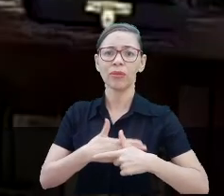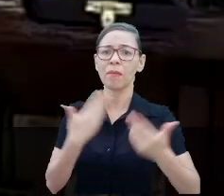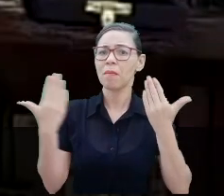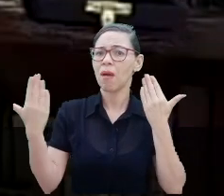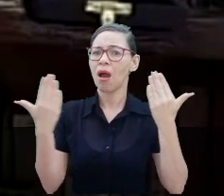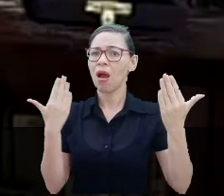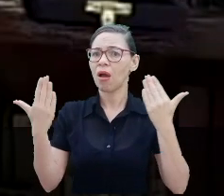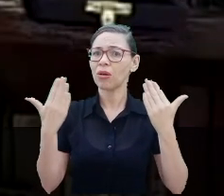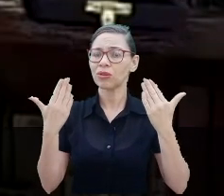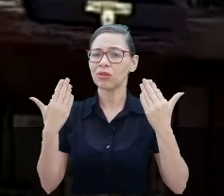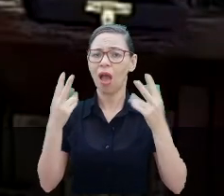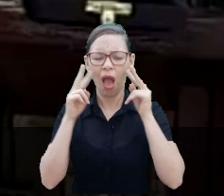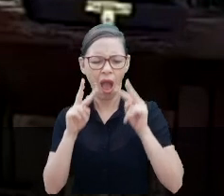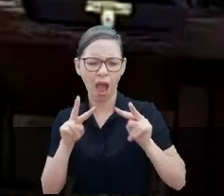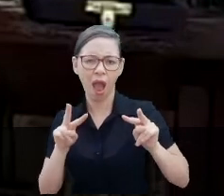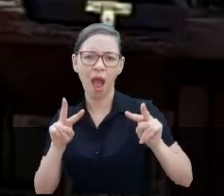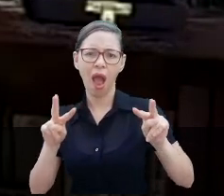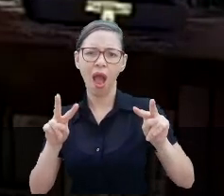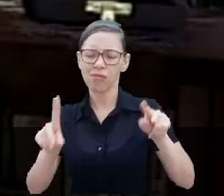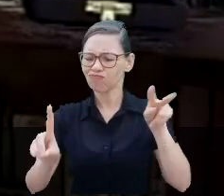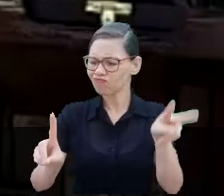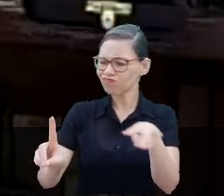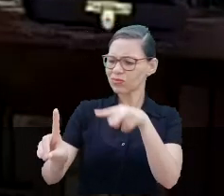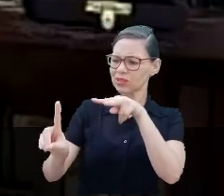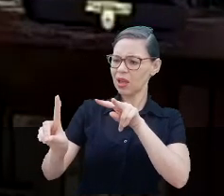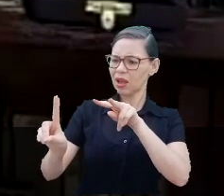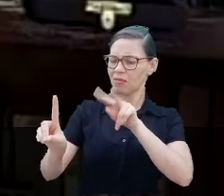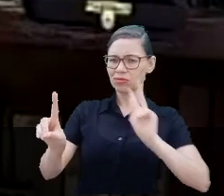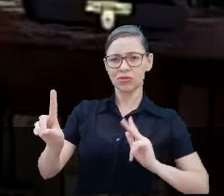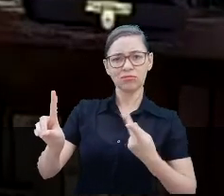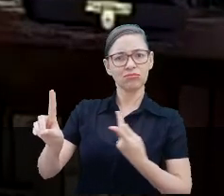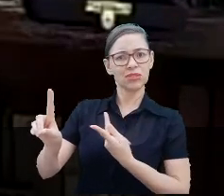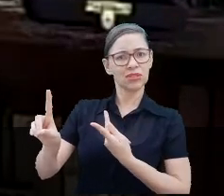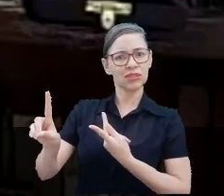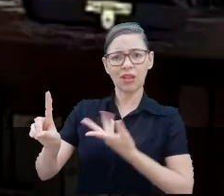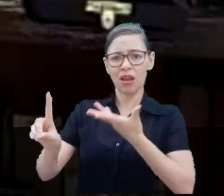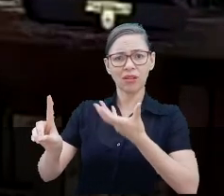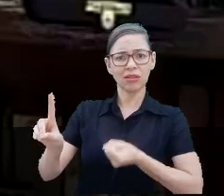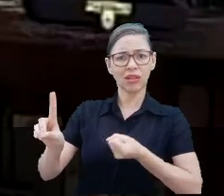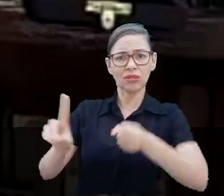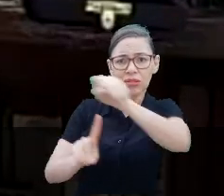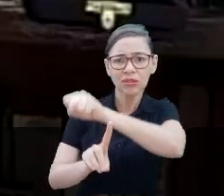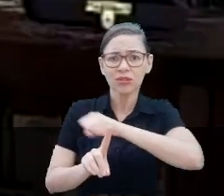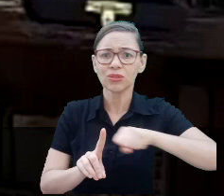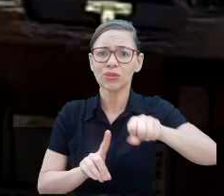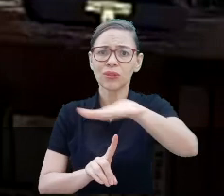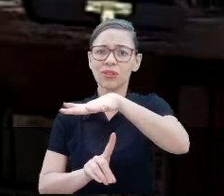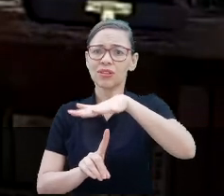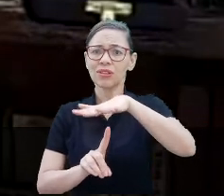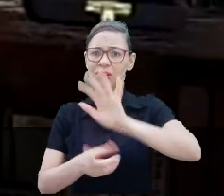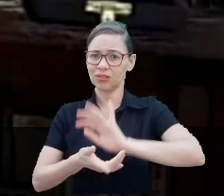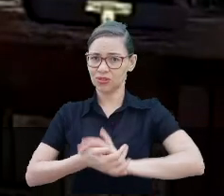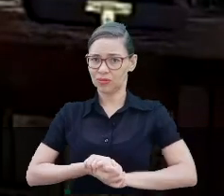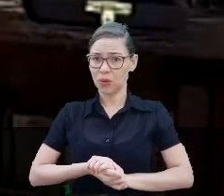papel primordial para mudar de fato a visibilidade da população trans, que hoje é extremamente visível, na